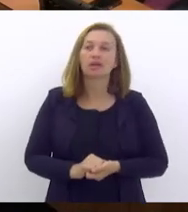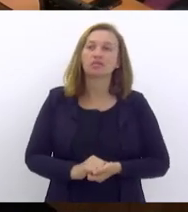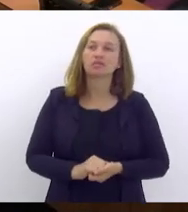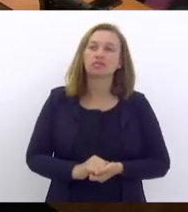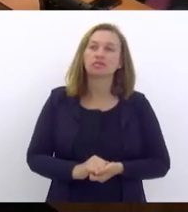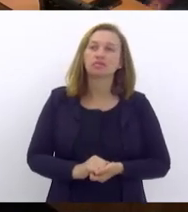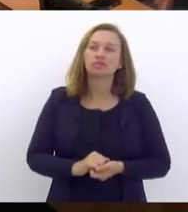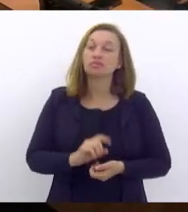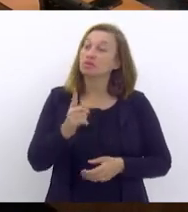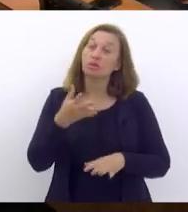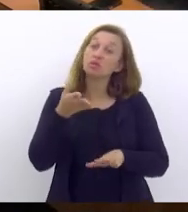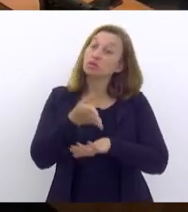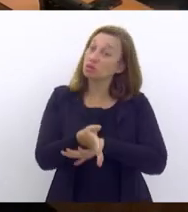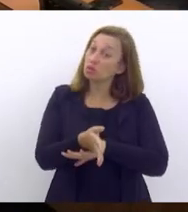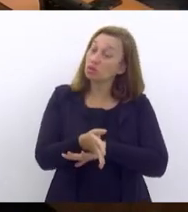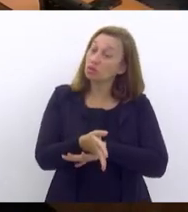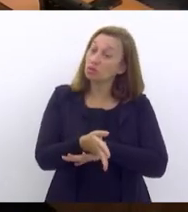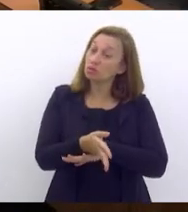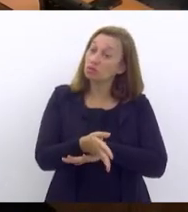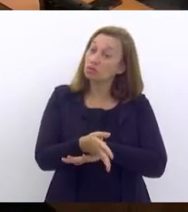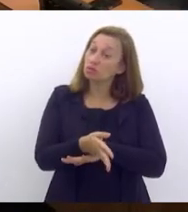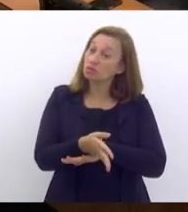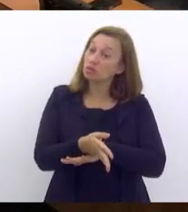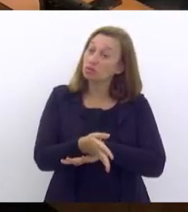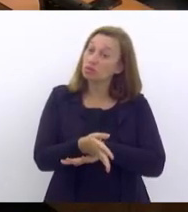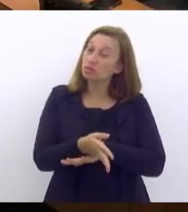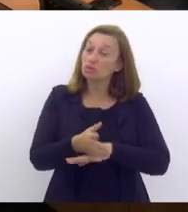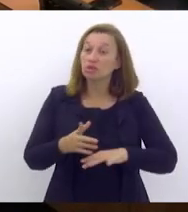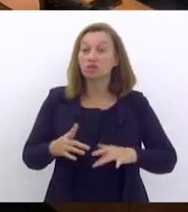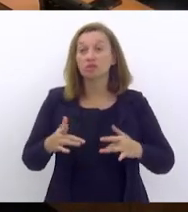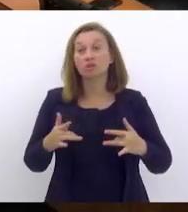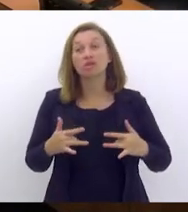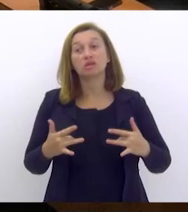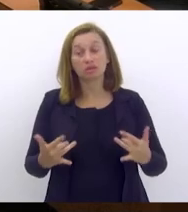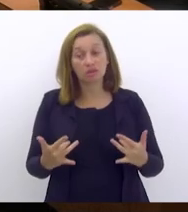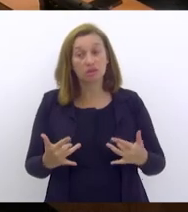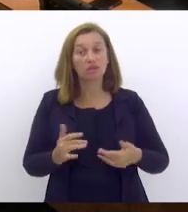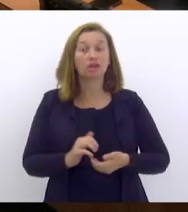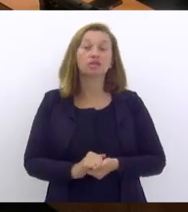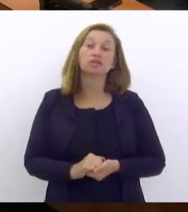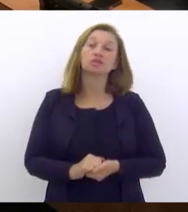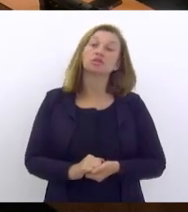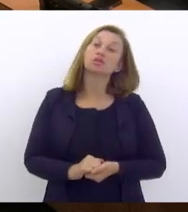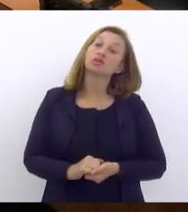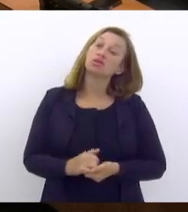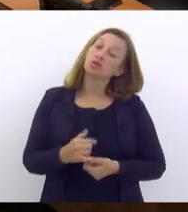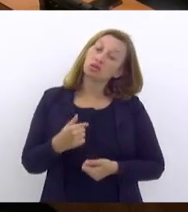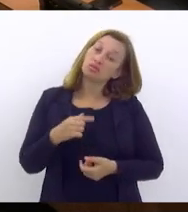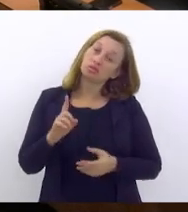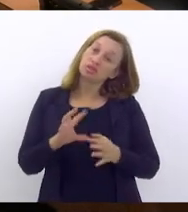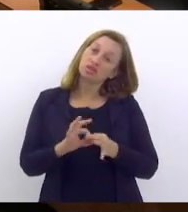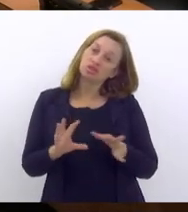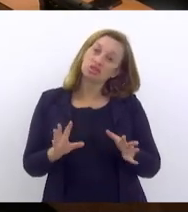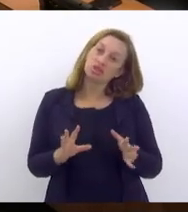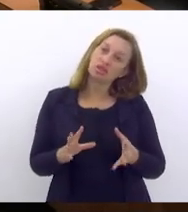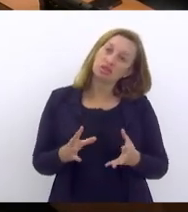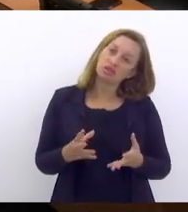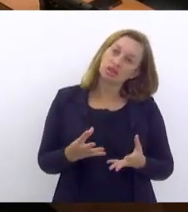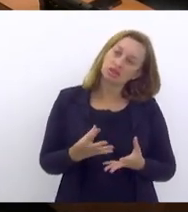não entrou na jogada de fazer esse ato humanitário. E eu não vou deixar escapar